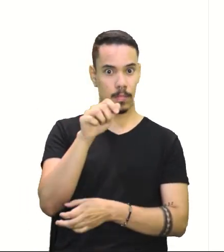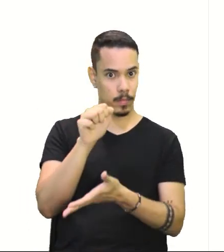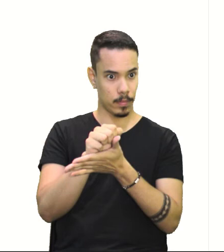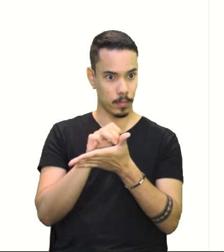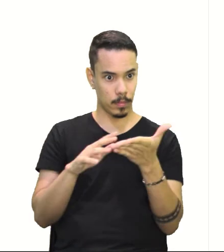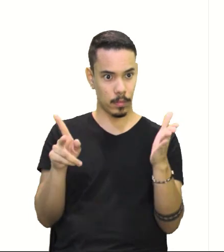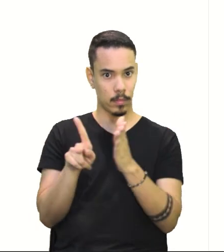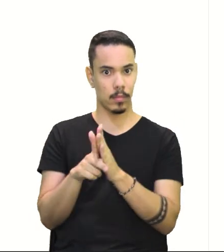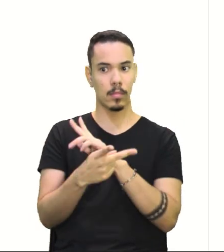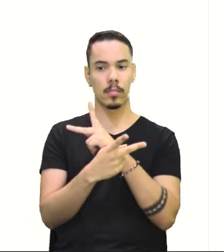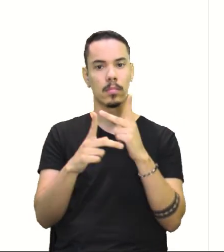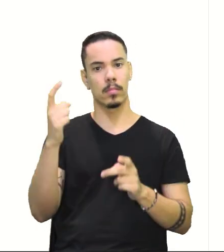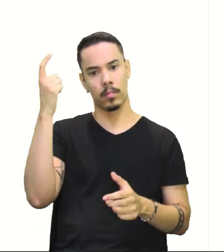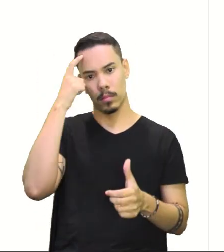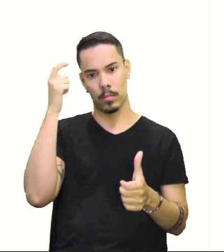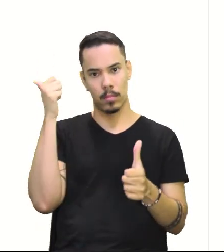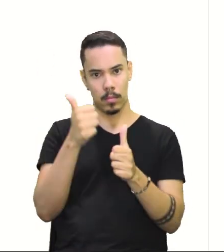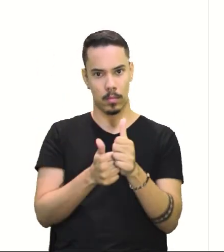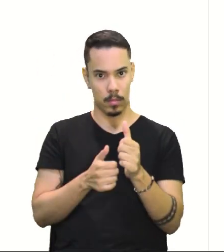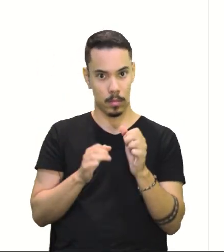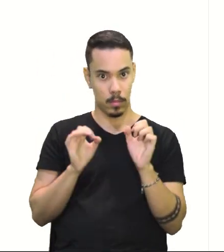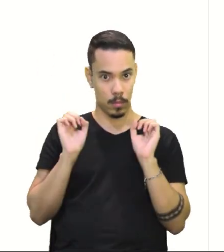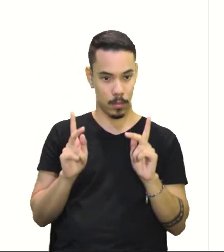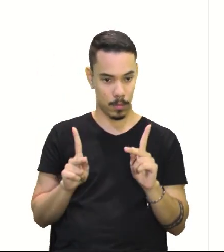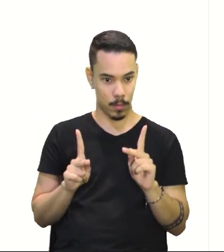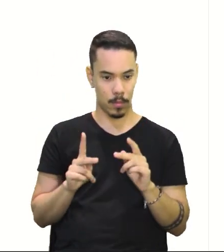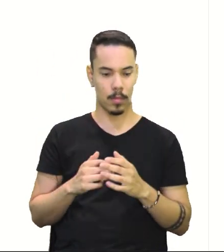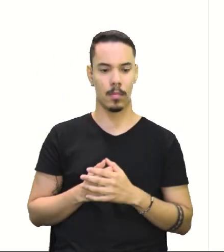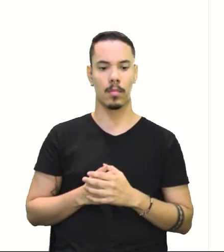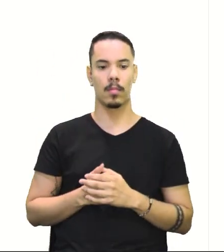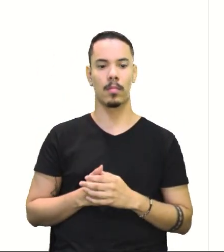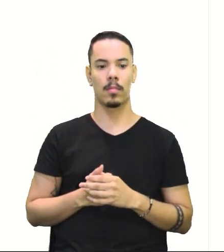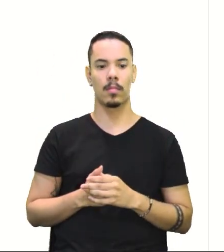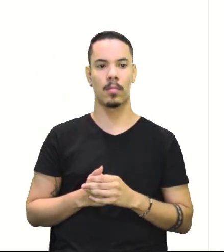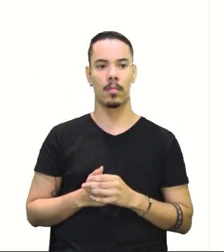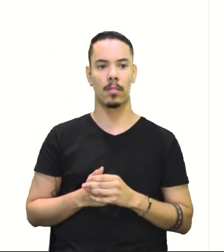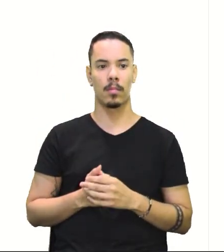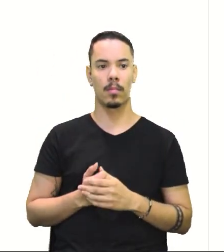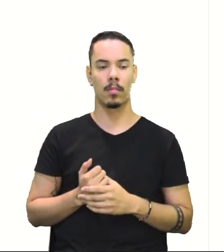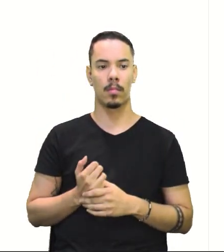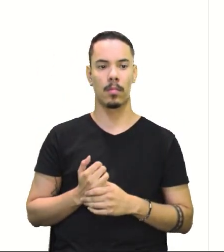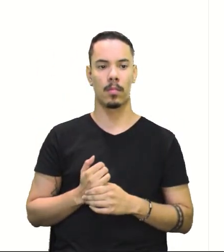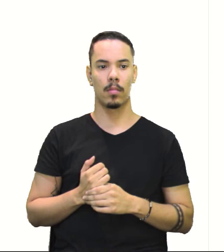Diferente. Ah, né? Quer café?